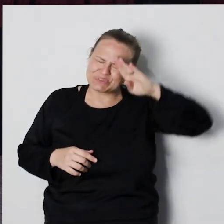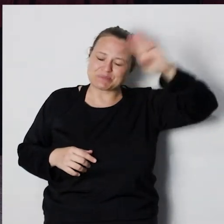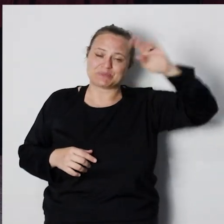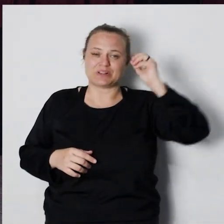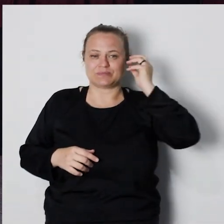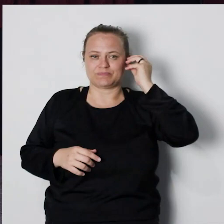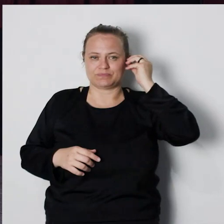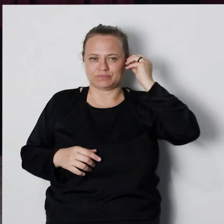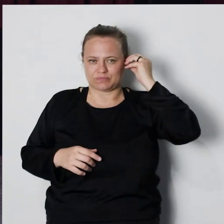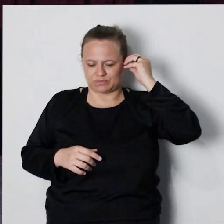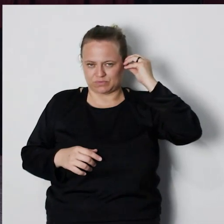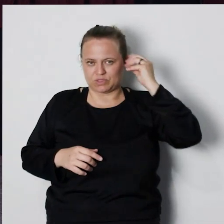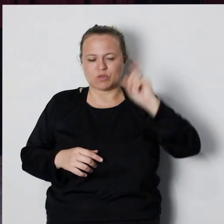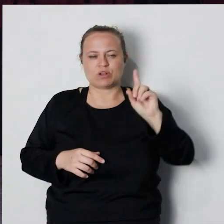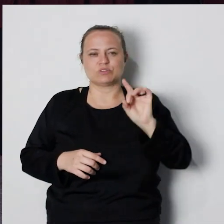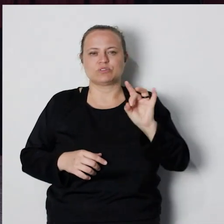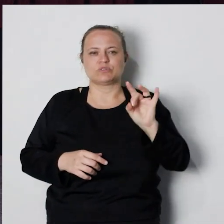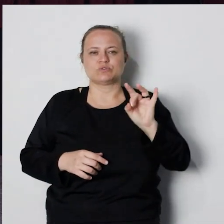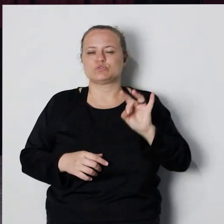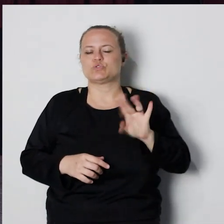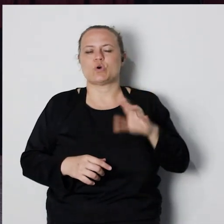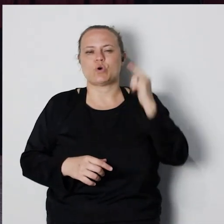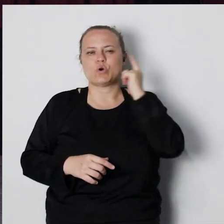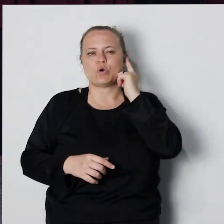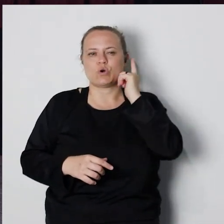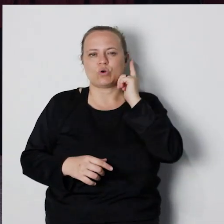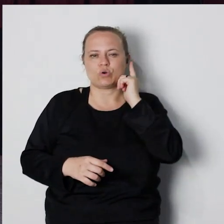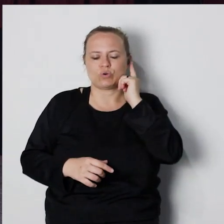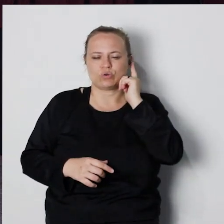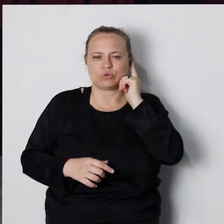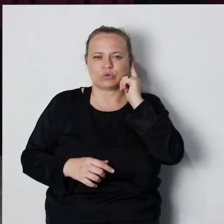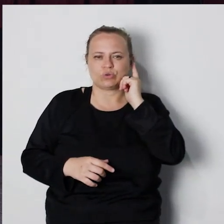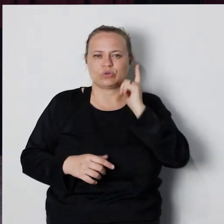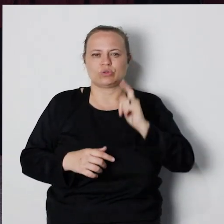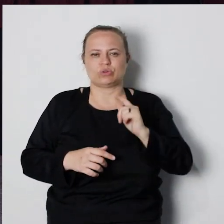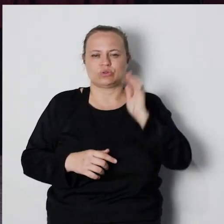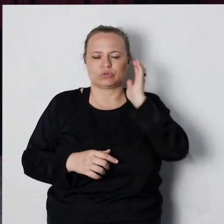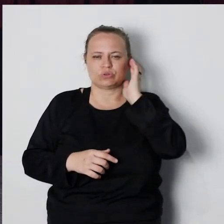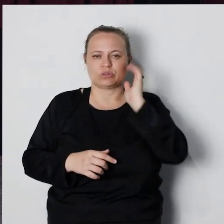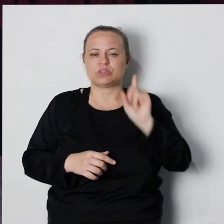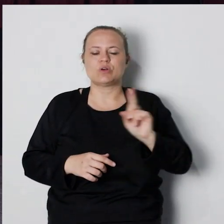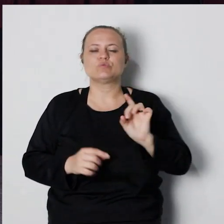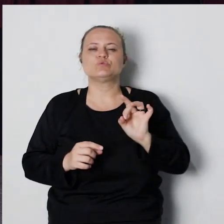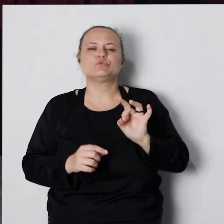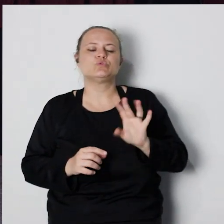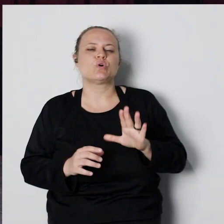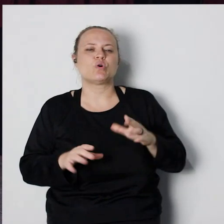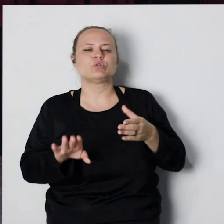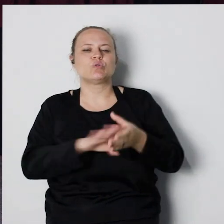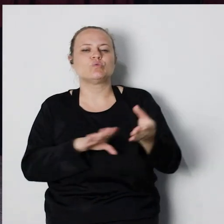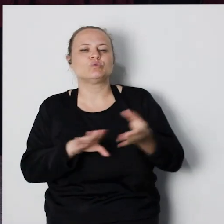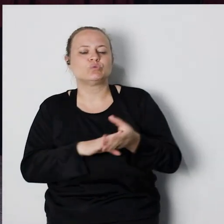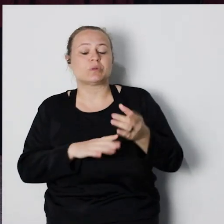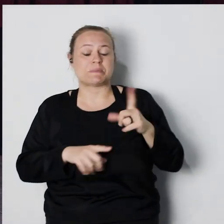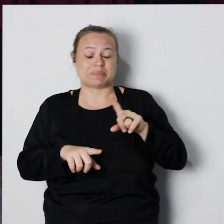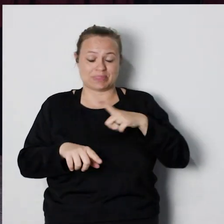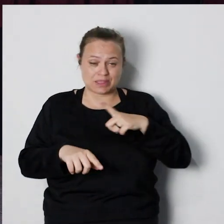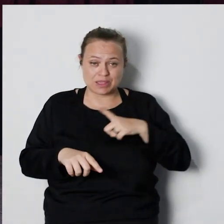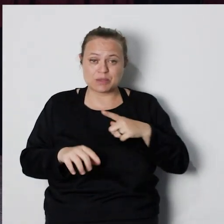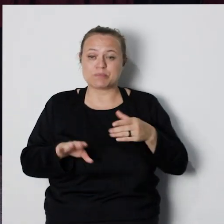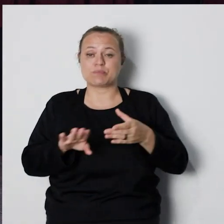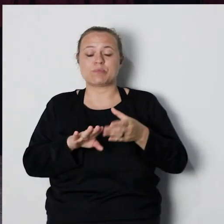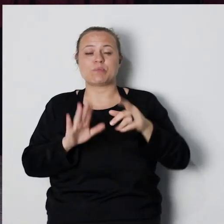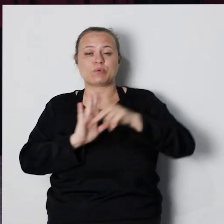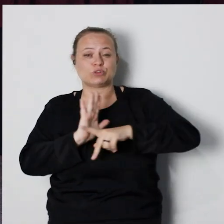a demanda que existia por capacitação. O papel da universidade, eu acho que é fundamental, não é nem falar